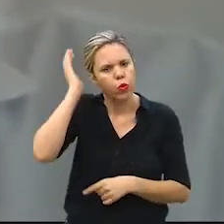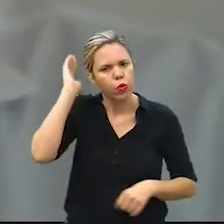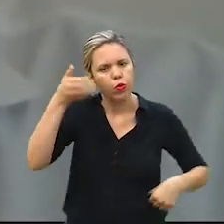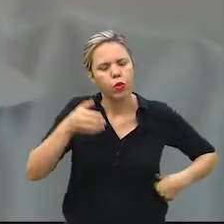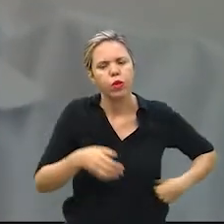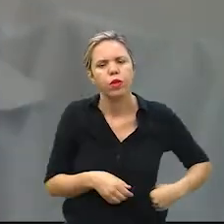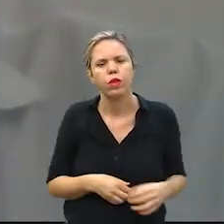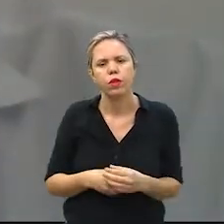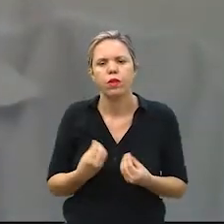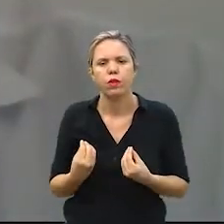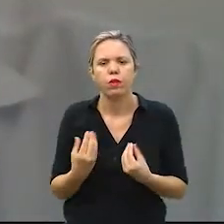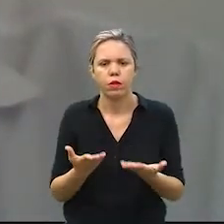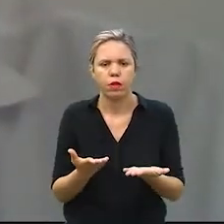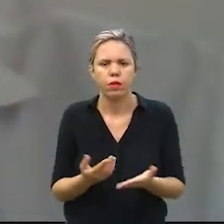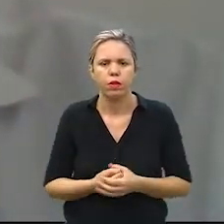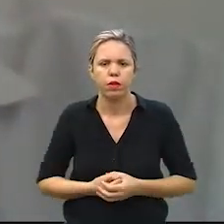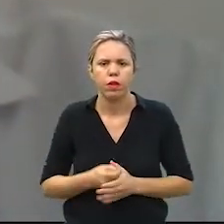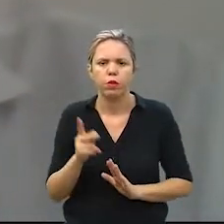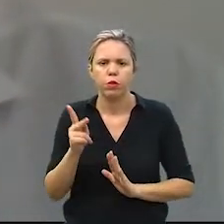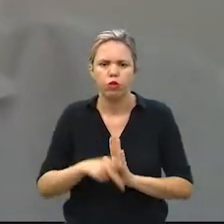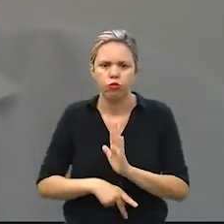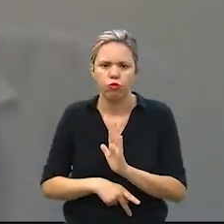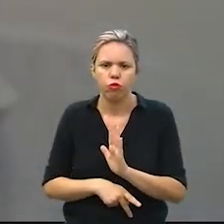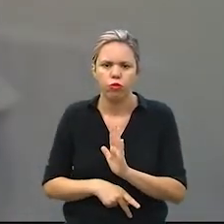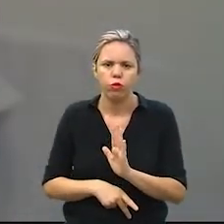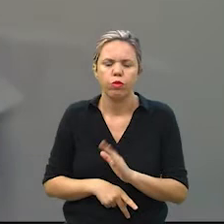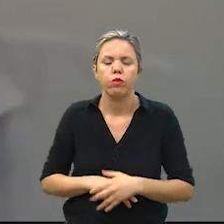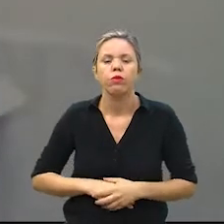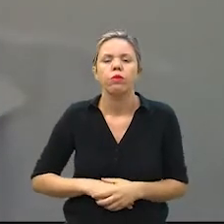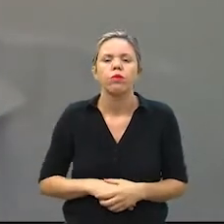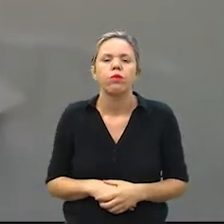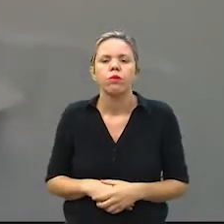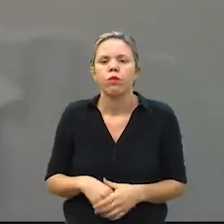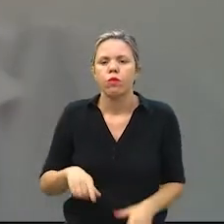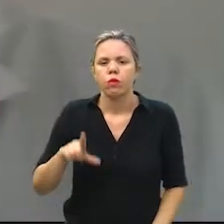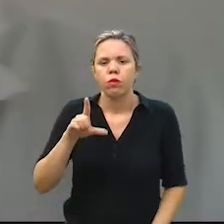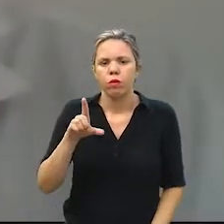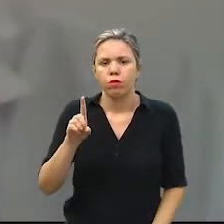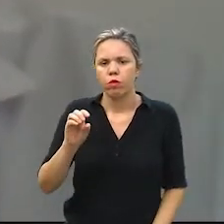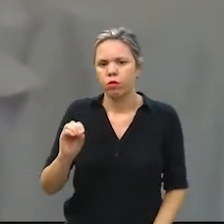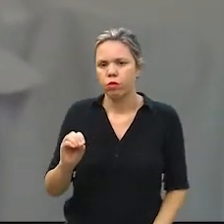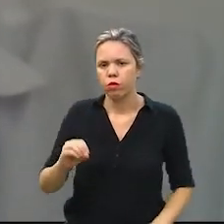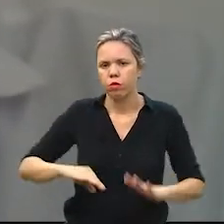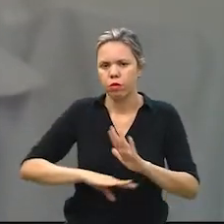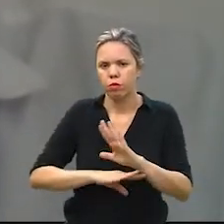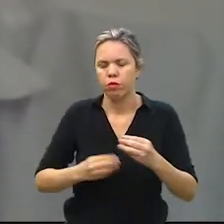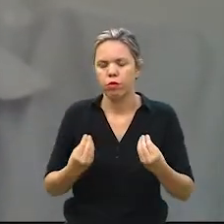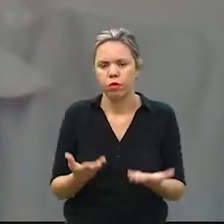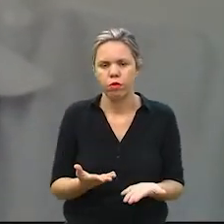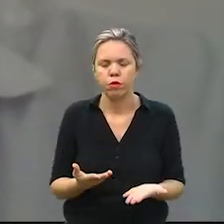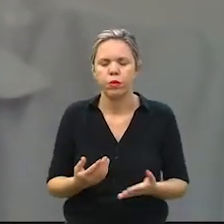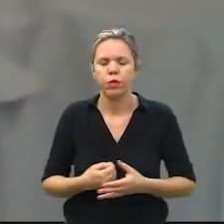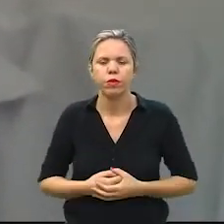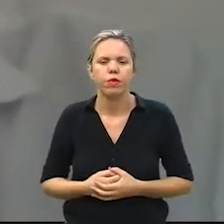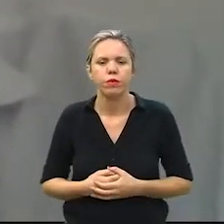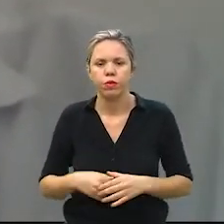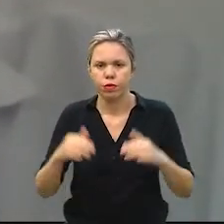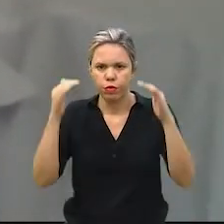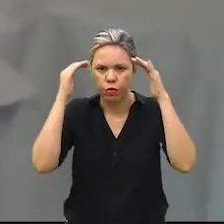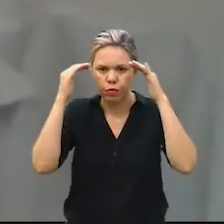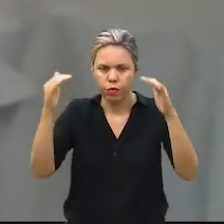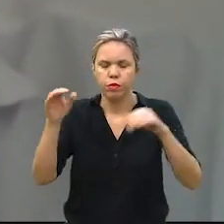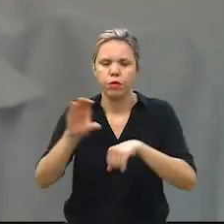Saad, de encaminhar esse projeto da LDO para a Câmara Municipal, em cumprimento